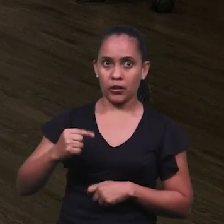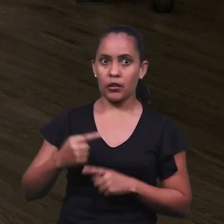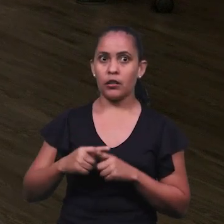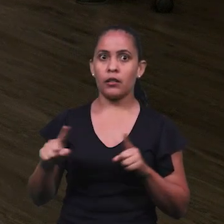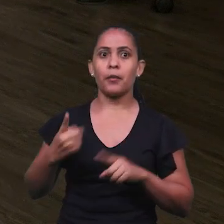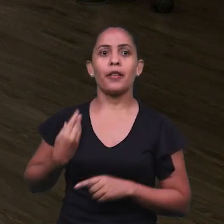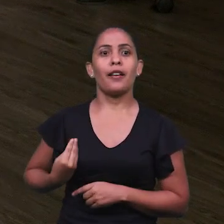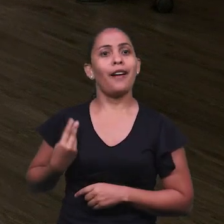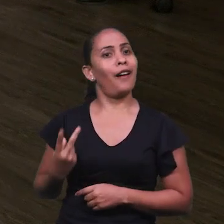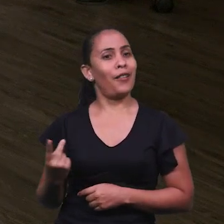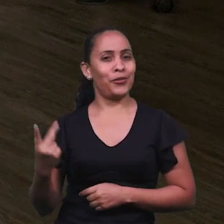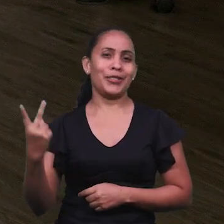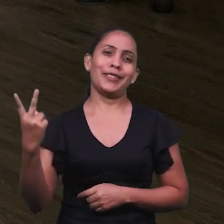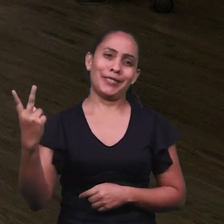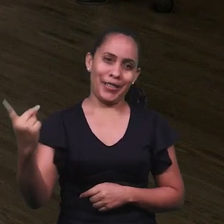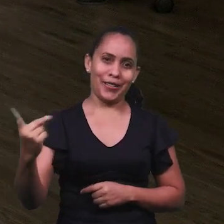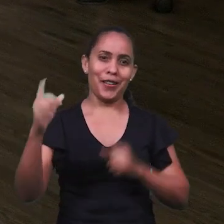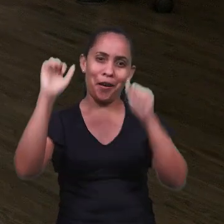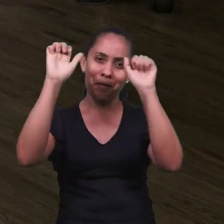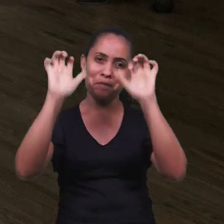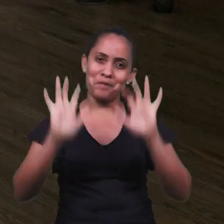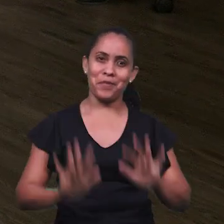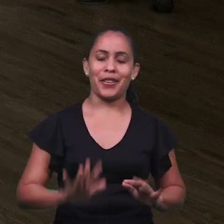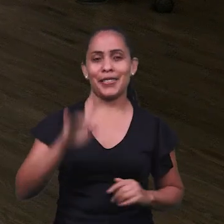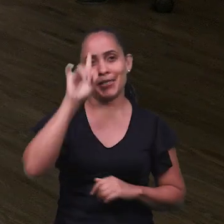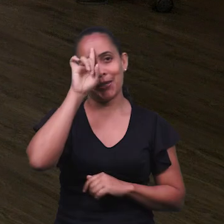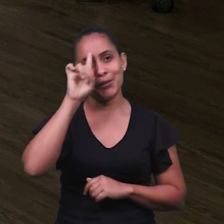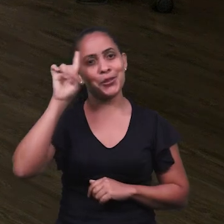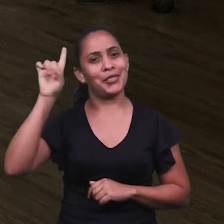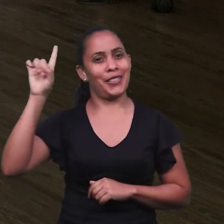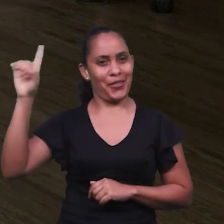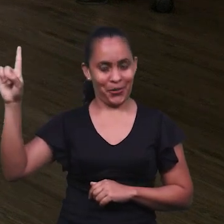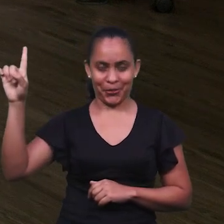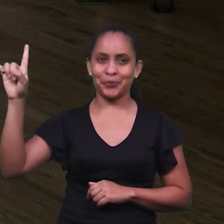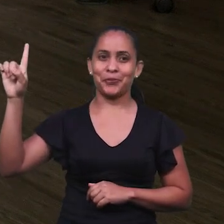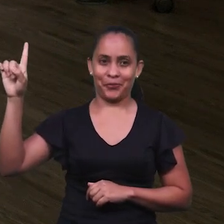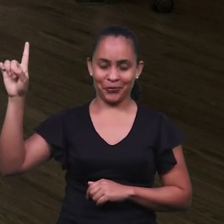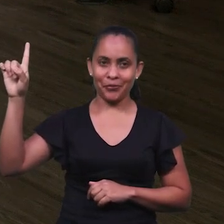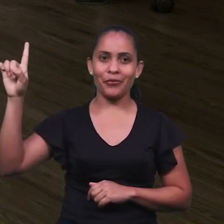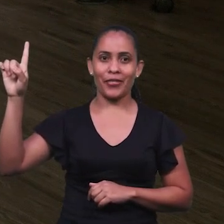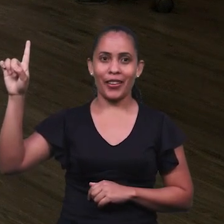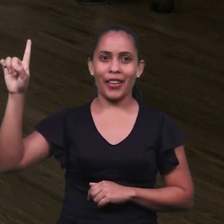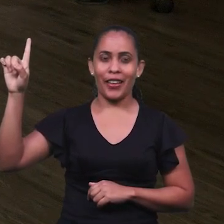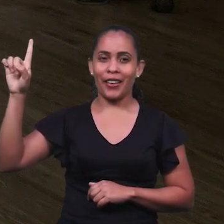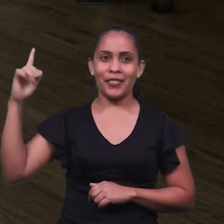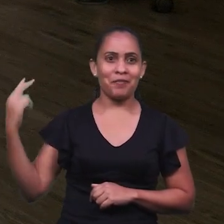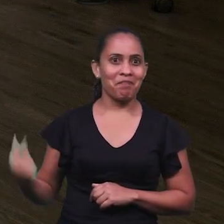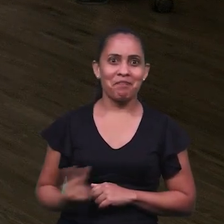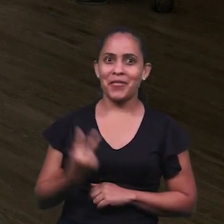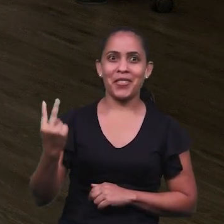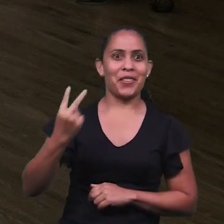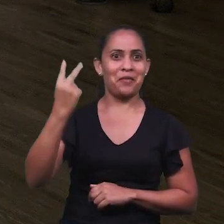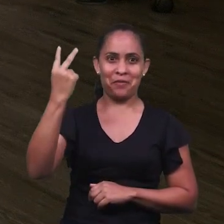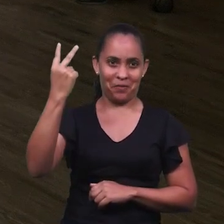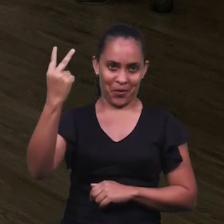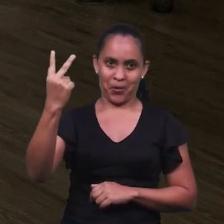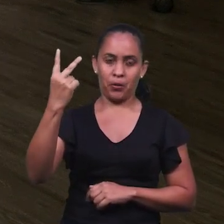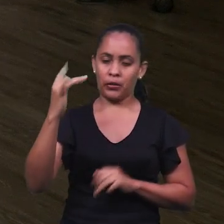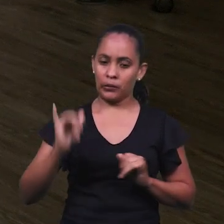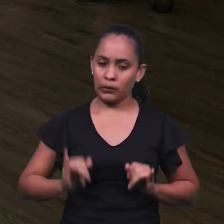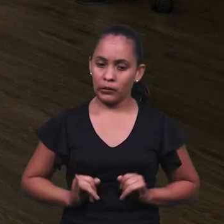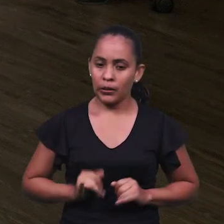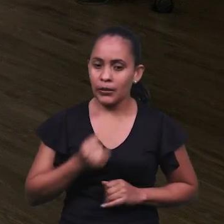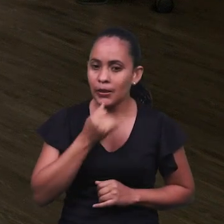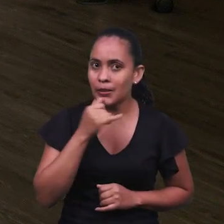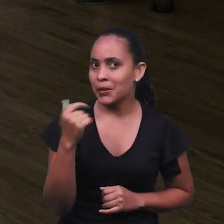a vida eterna. Não é? A bênção do Senhor é que enriquece. Ele não acrescenta dores. Ajuntai